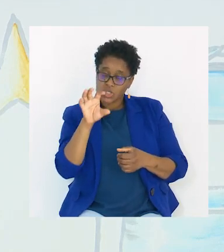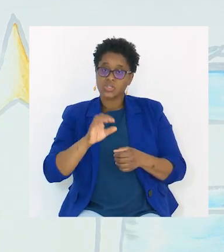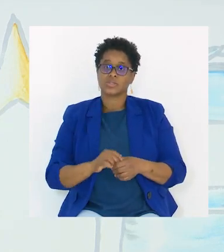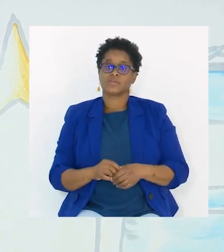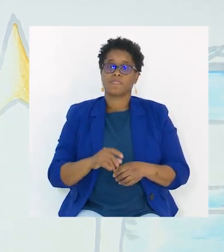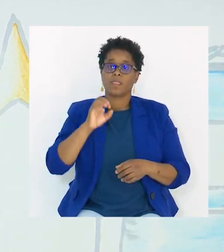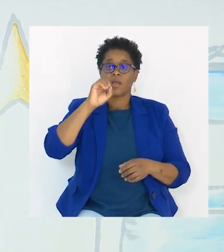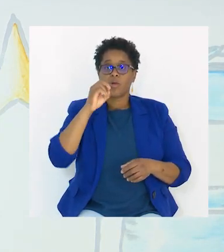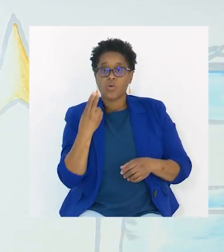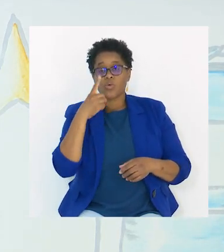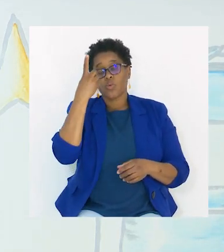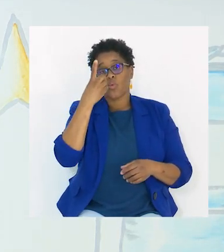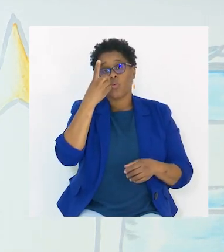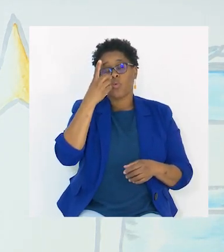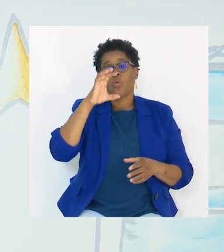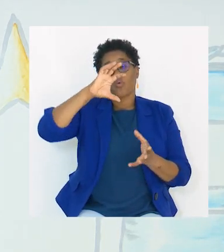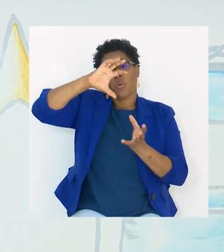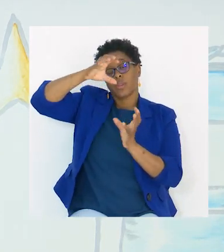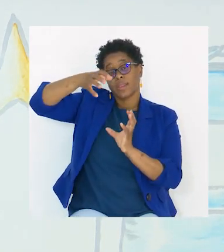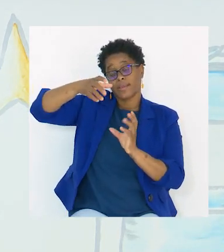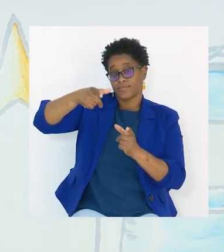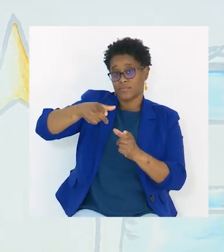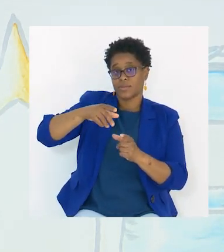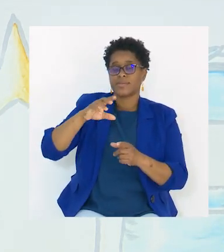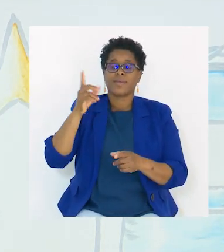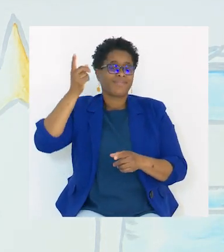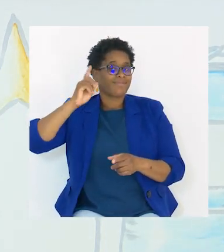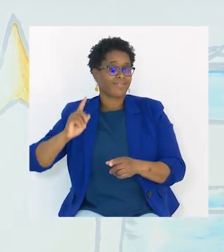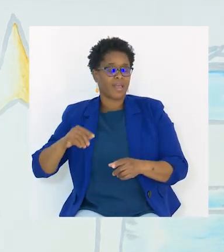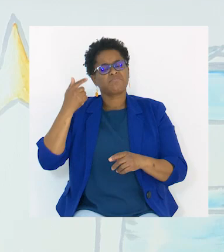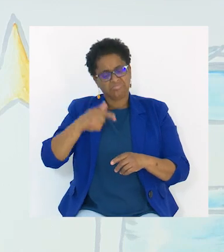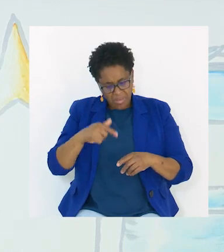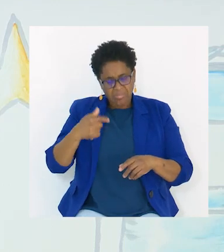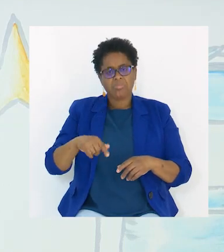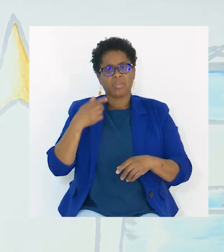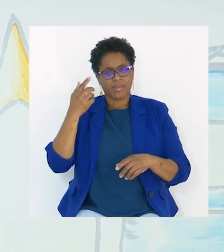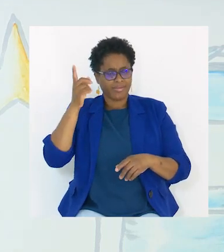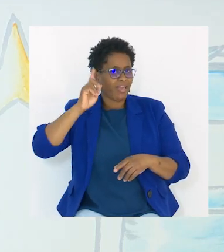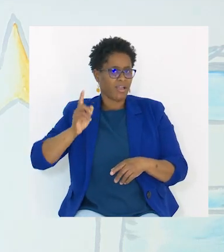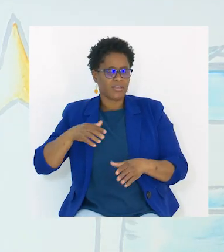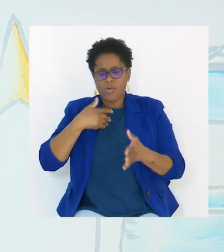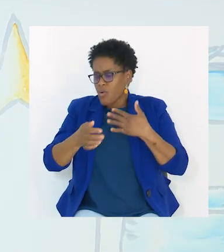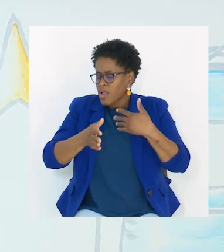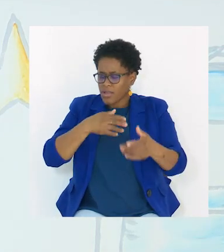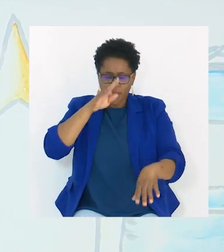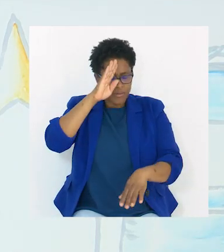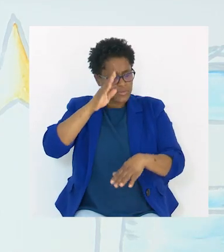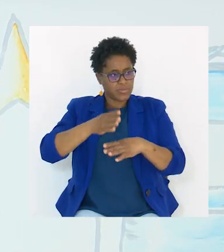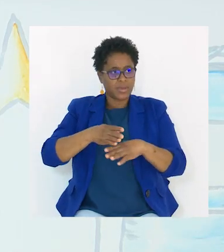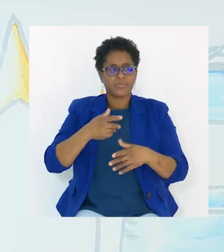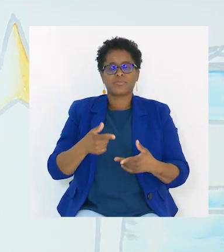país ou num continente. Datados têm que ter datas. Qualquer